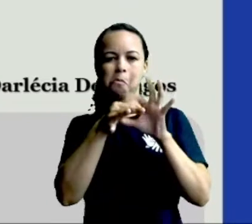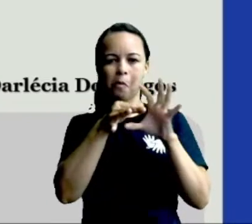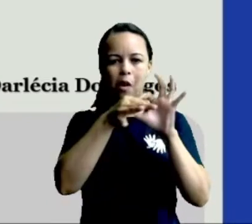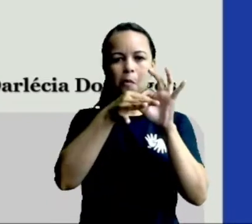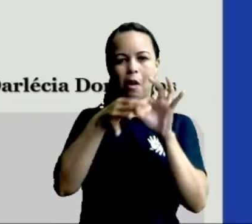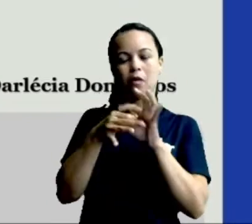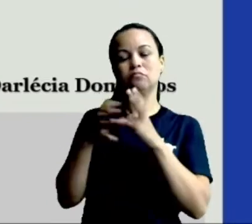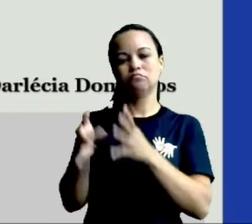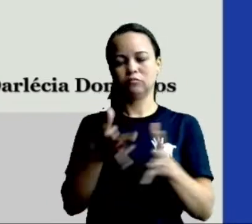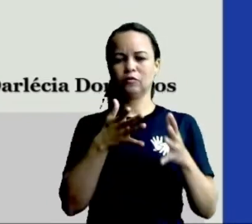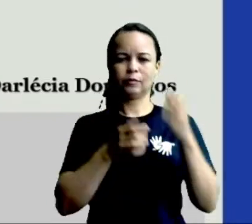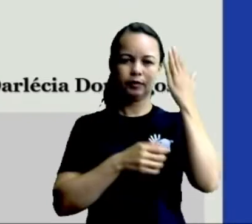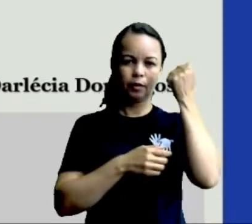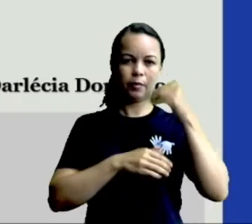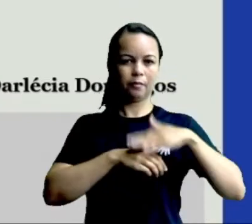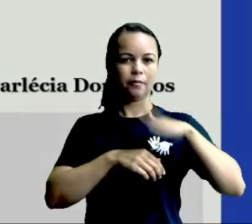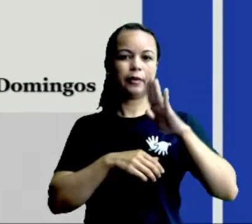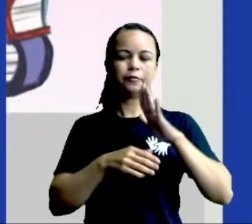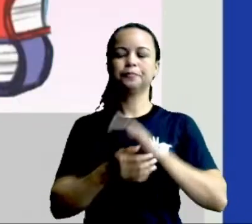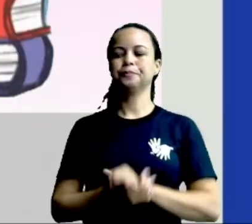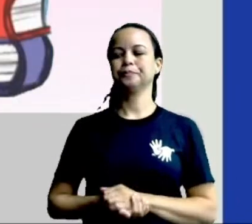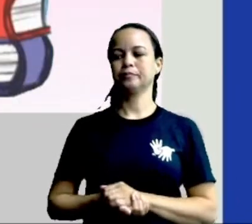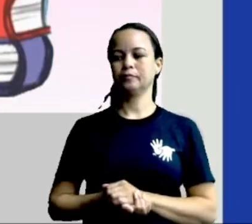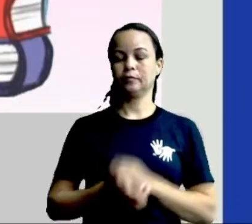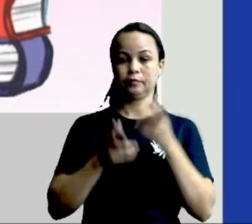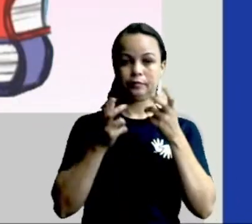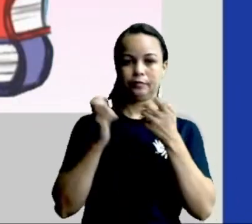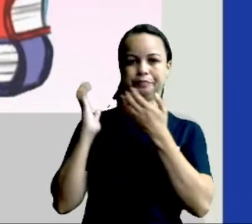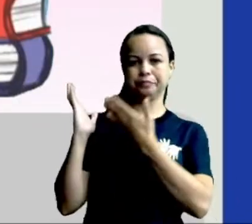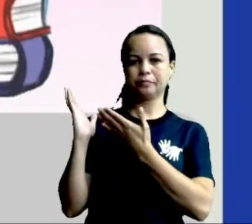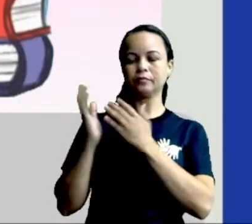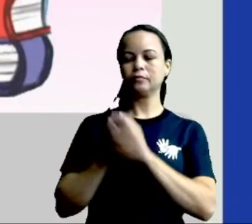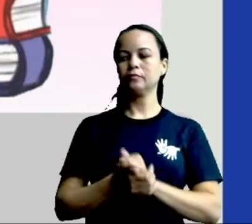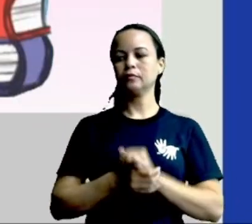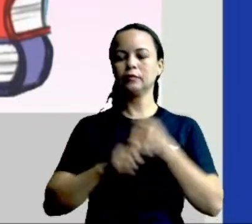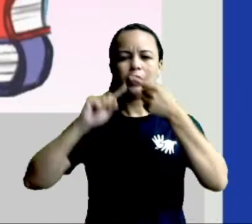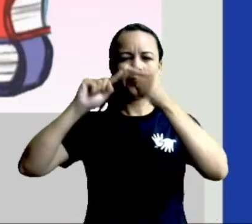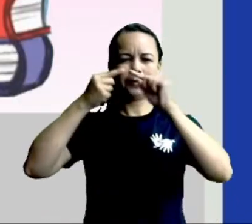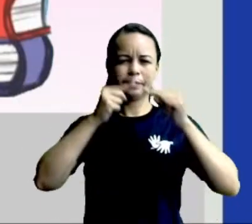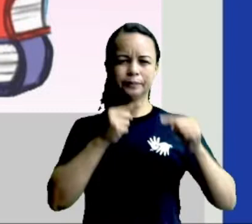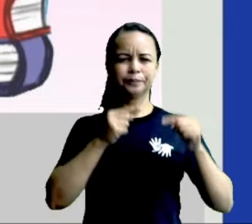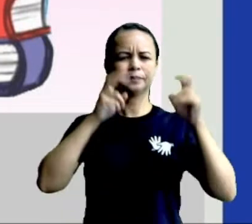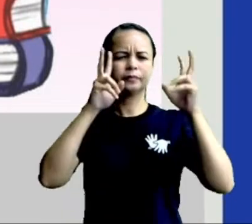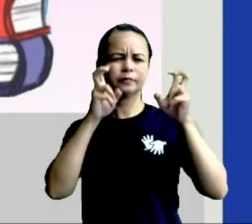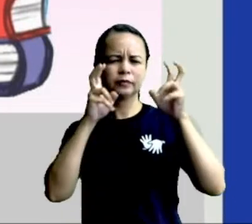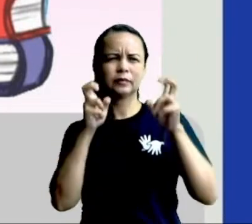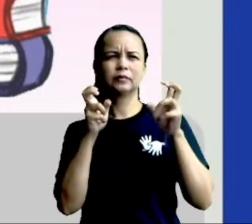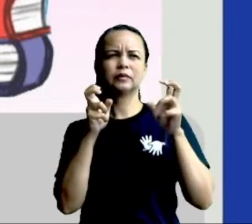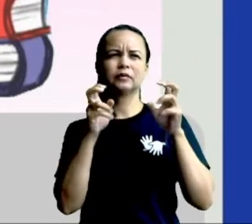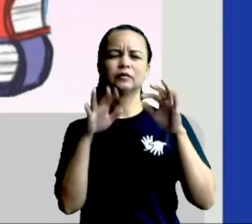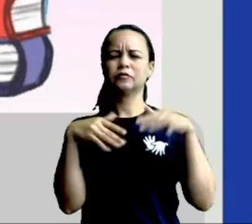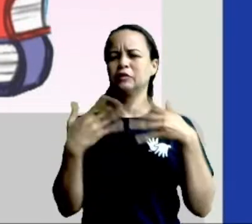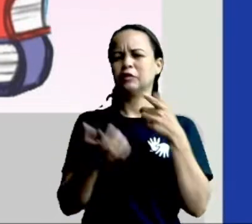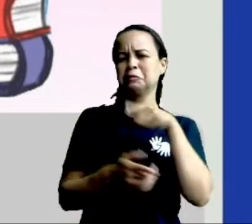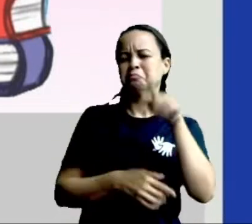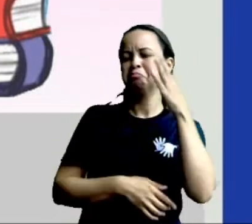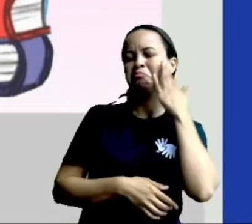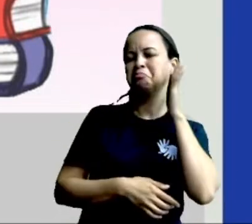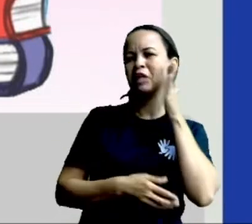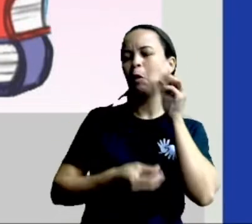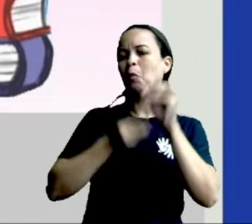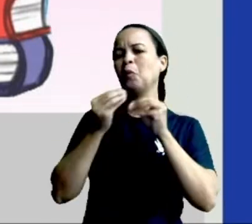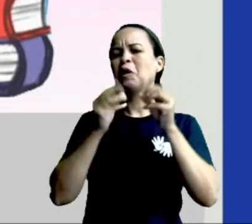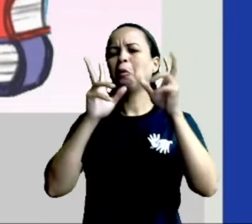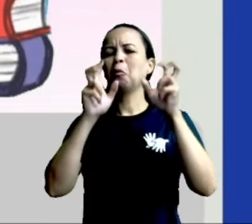vamos saber mais um pouquinho. Vejam só. Progressão temática. Talvez você não saiba o que esse tema